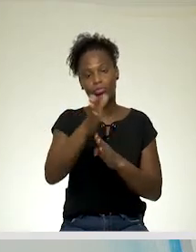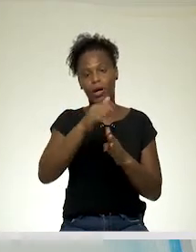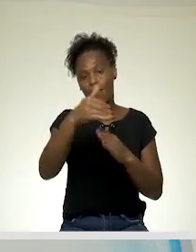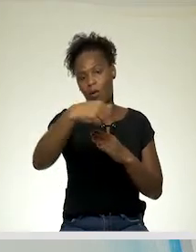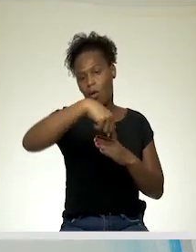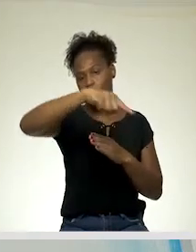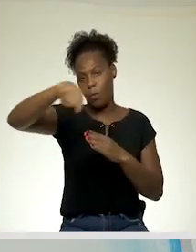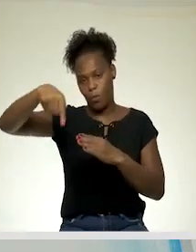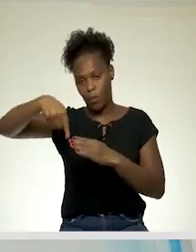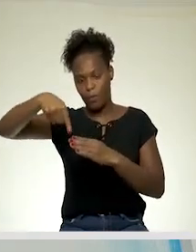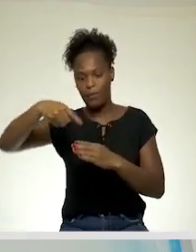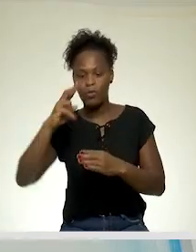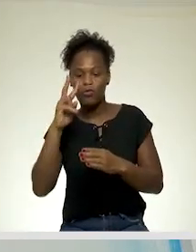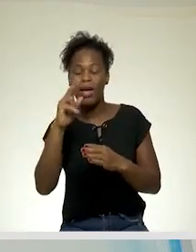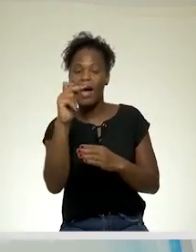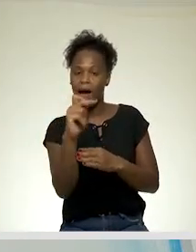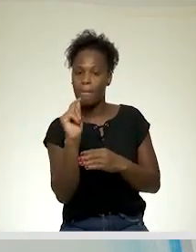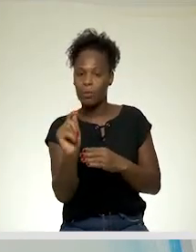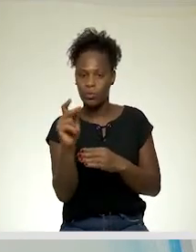o ângulo no ponto A,